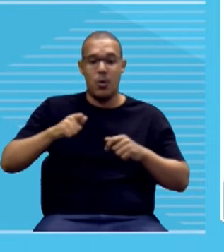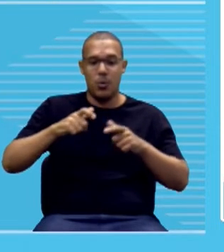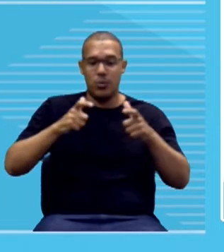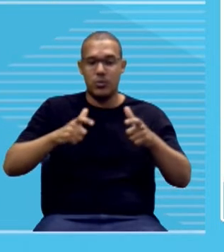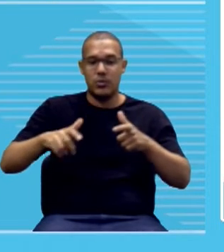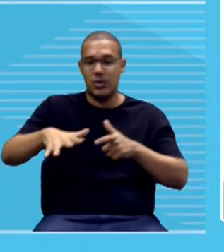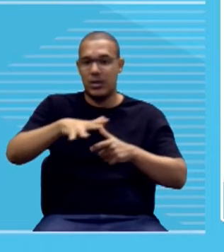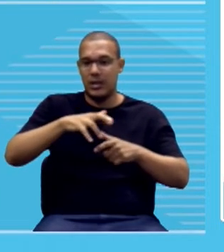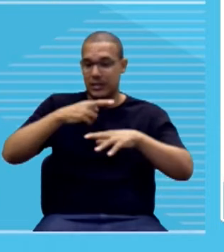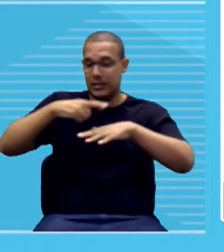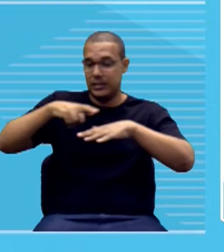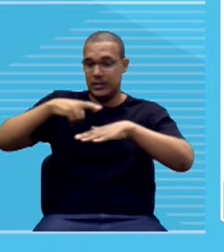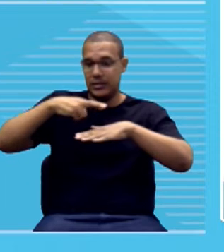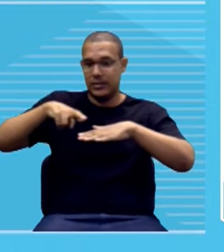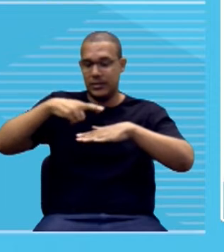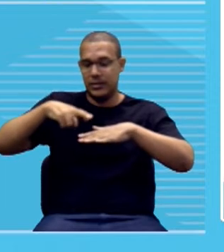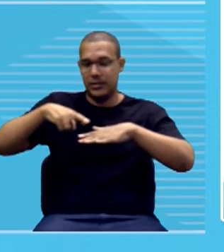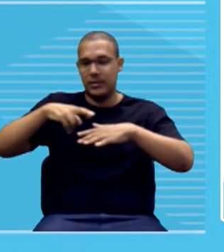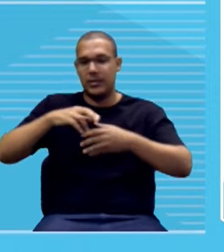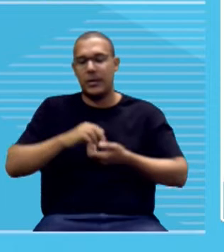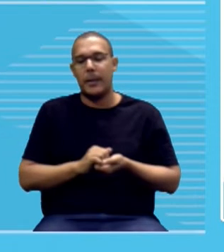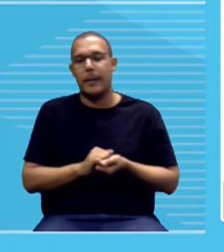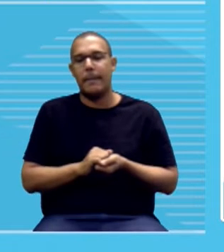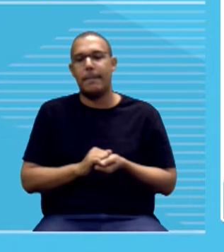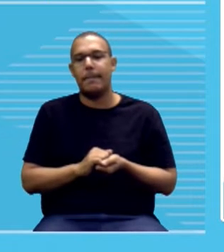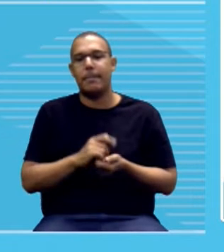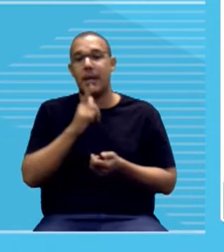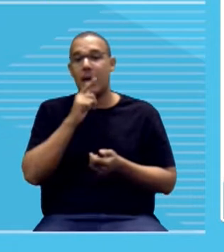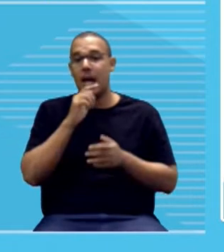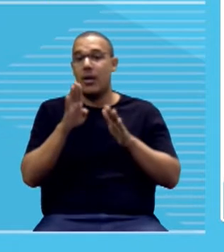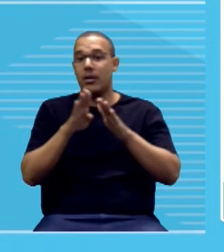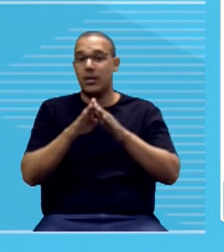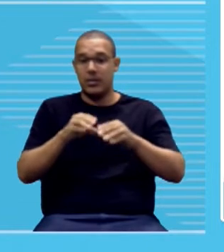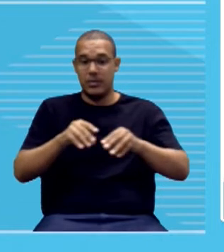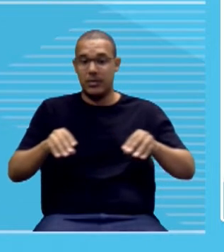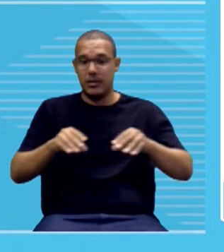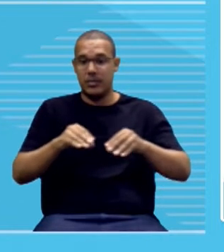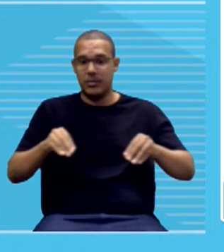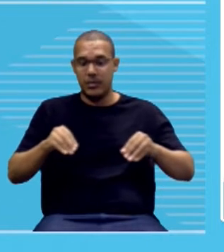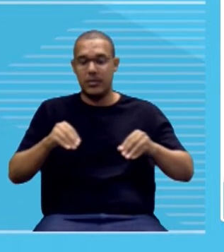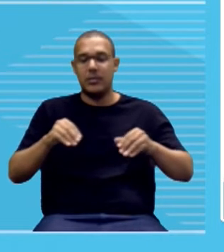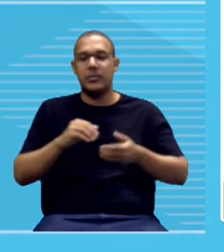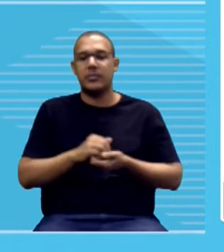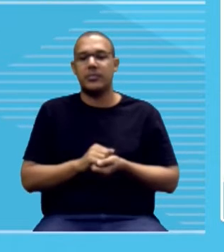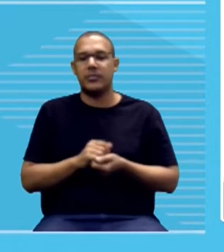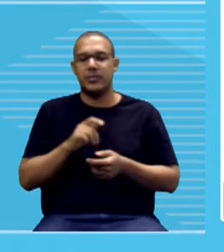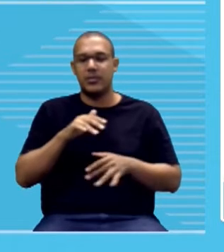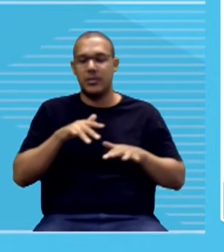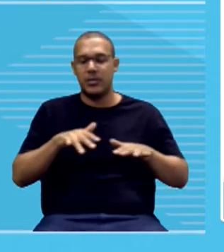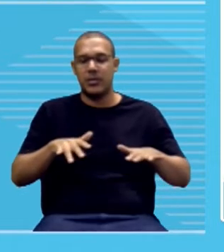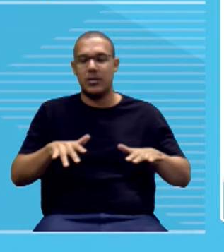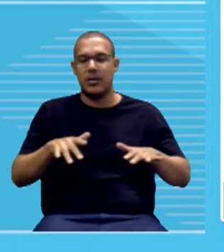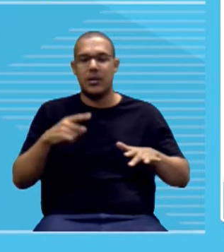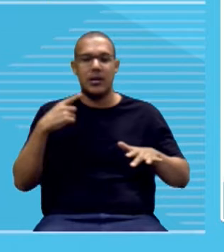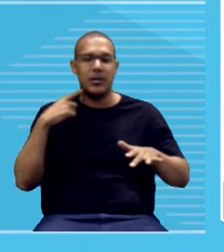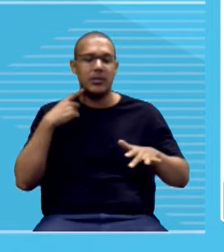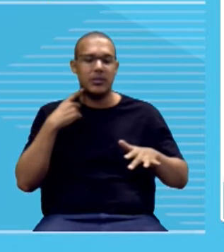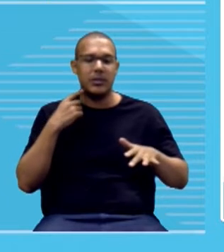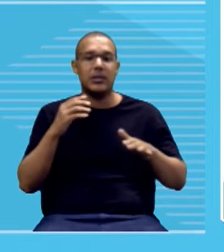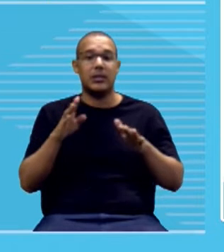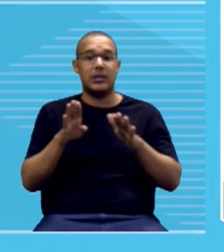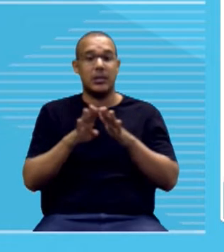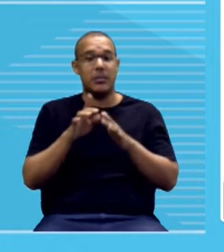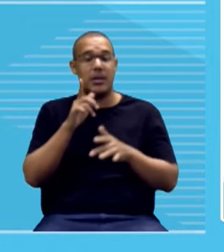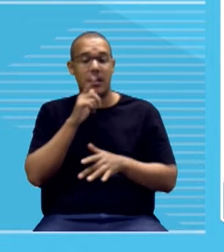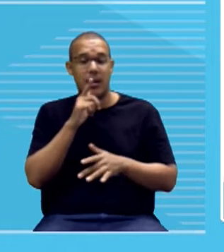próxima, tanto como água quanto terra. Pode infiltrar na terra e contaminar, pode infiltrar na água também